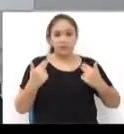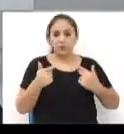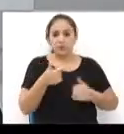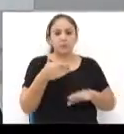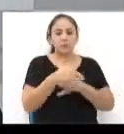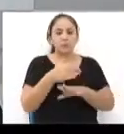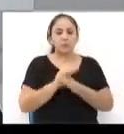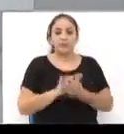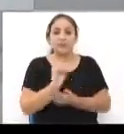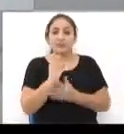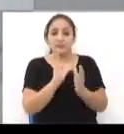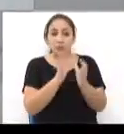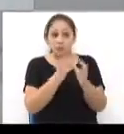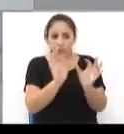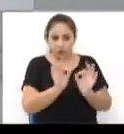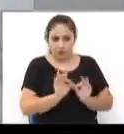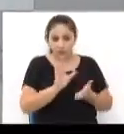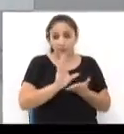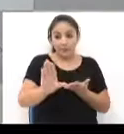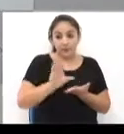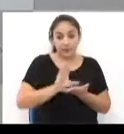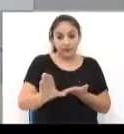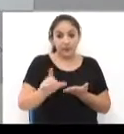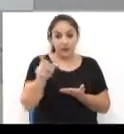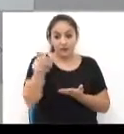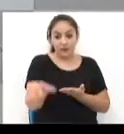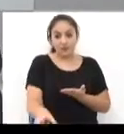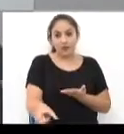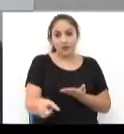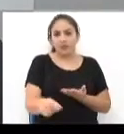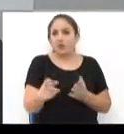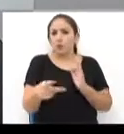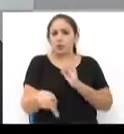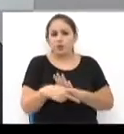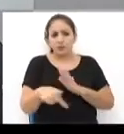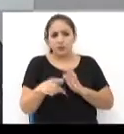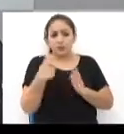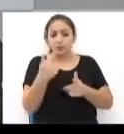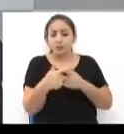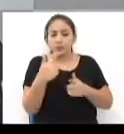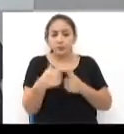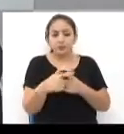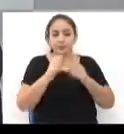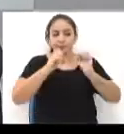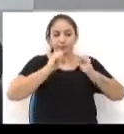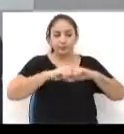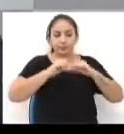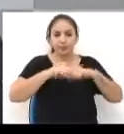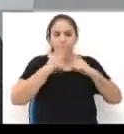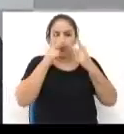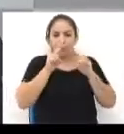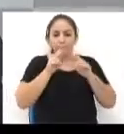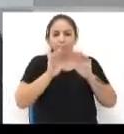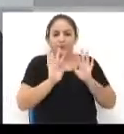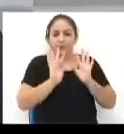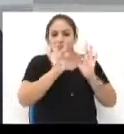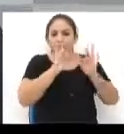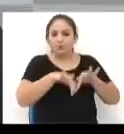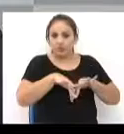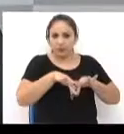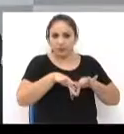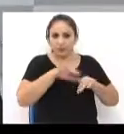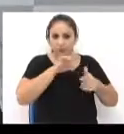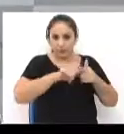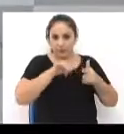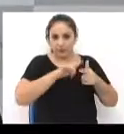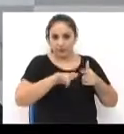esses grupos se organizam para patrocinar um candidato, não é que o sistema, diríamos assim, acaba corrompendo as pessoas honestas. O